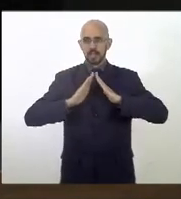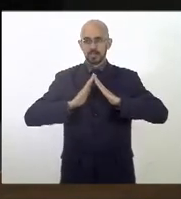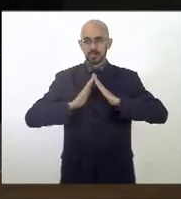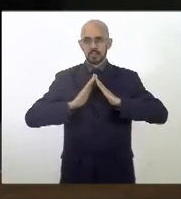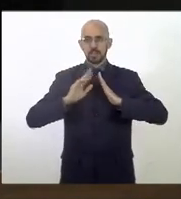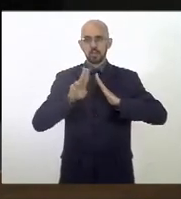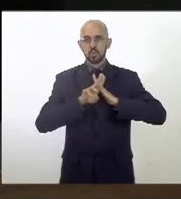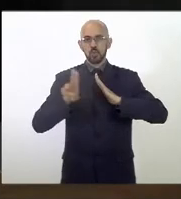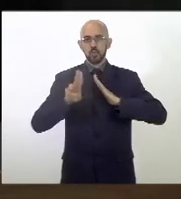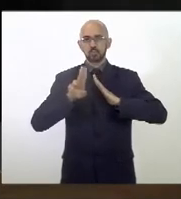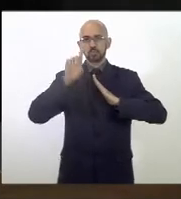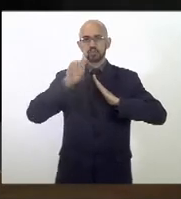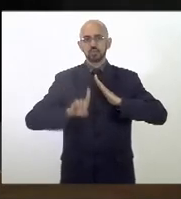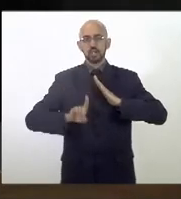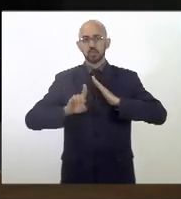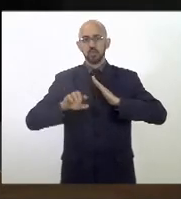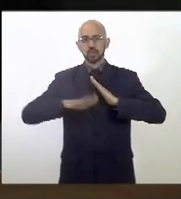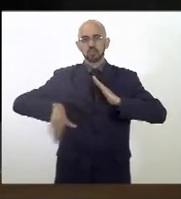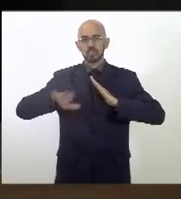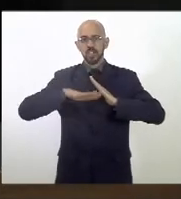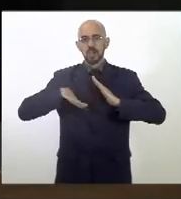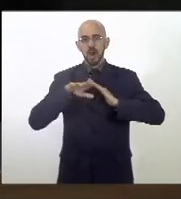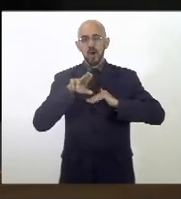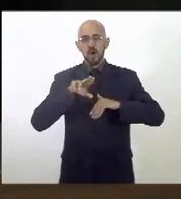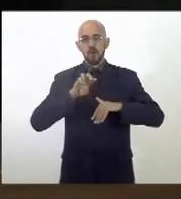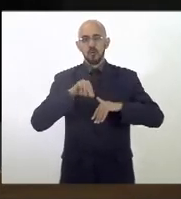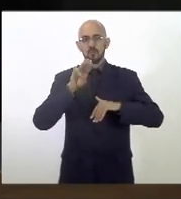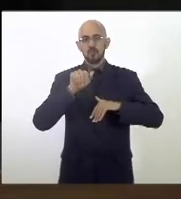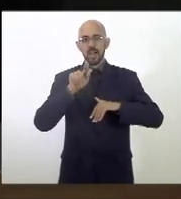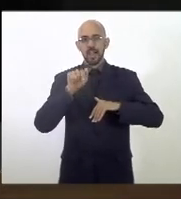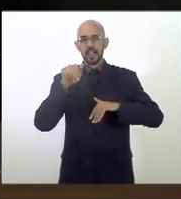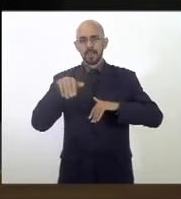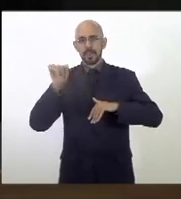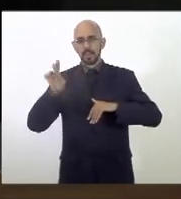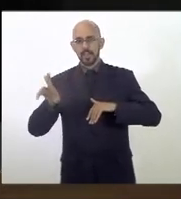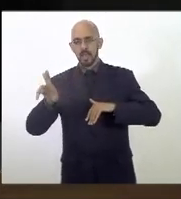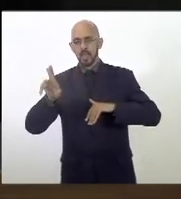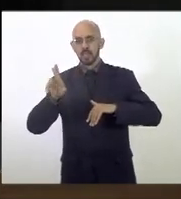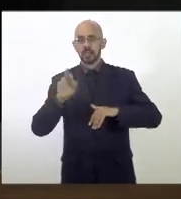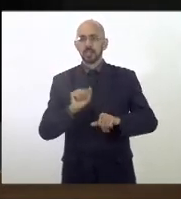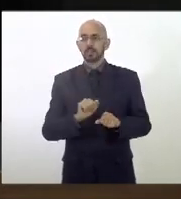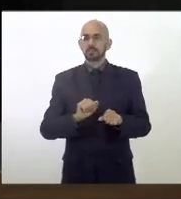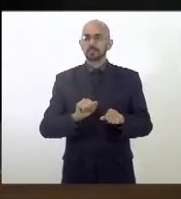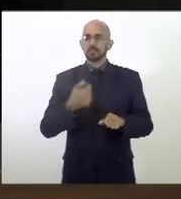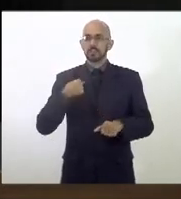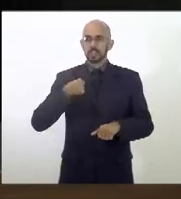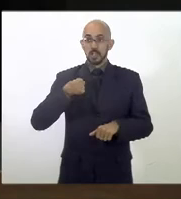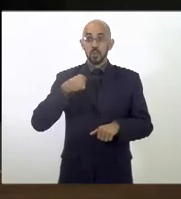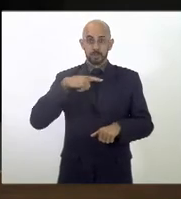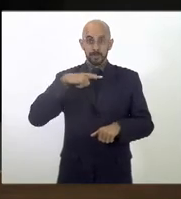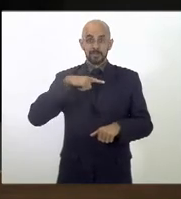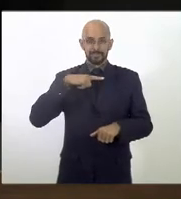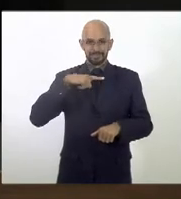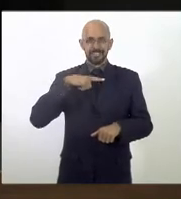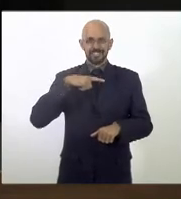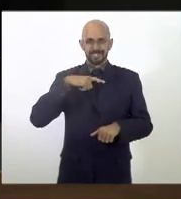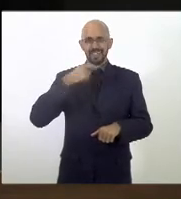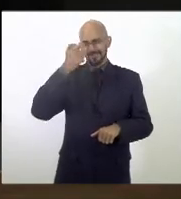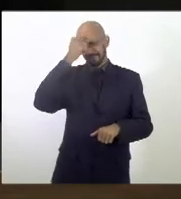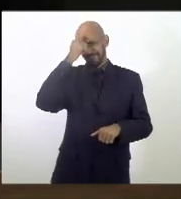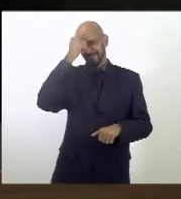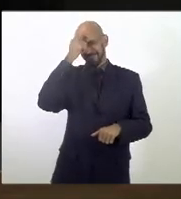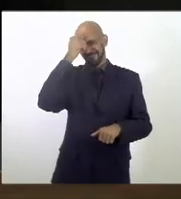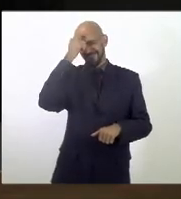do diretor-geral Wagner Victor, de todos os servidores dessa Casa. E eu que tenho juízo, né, prefeito